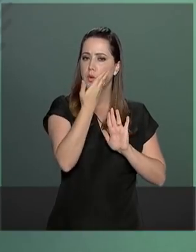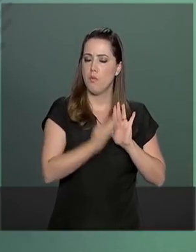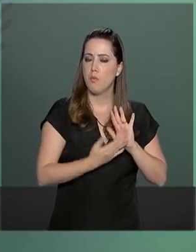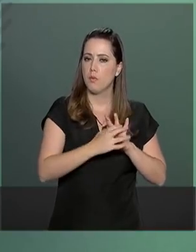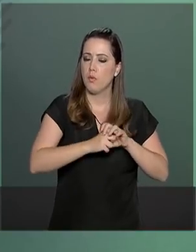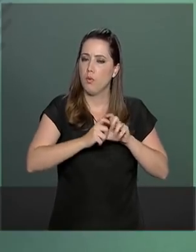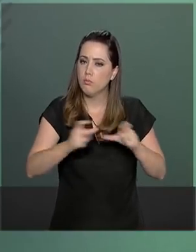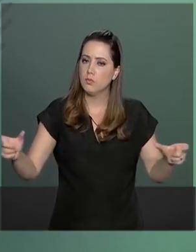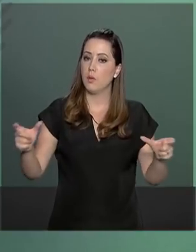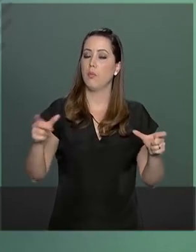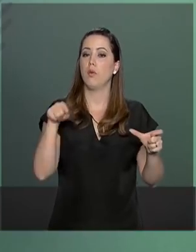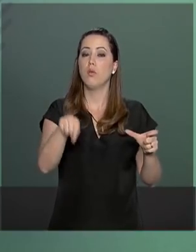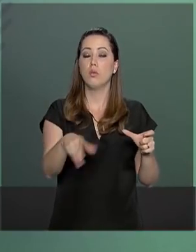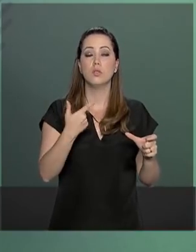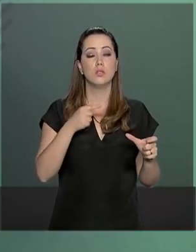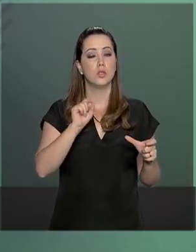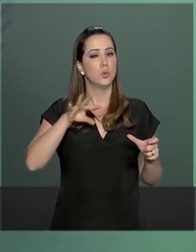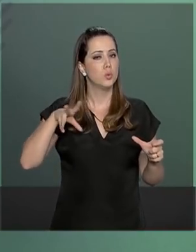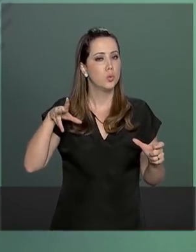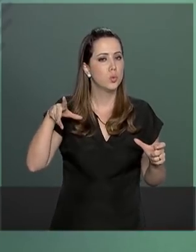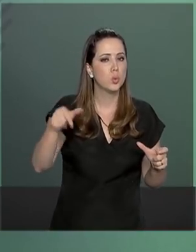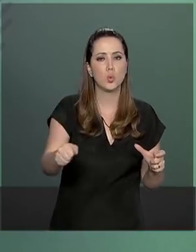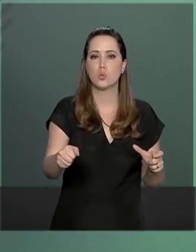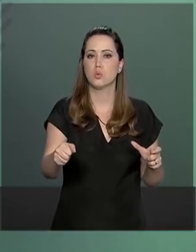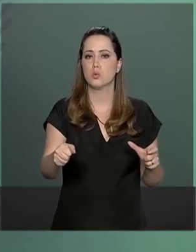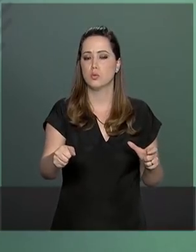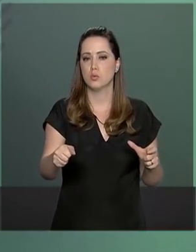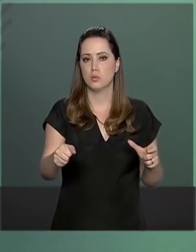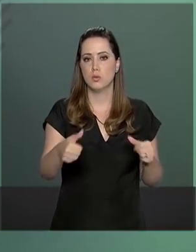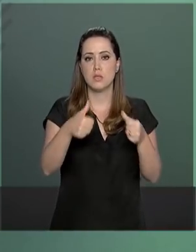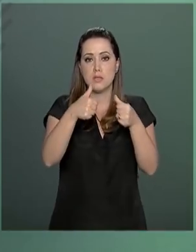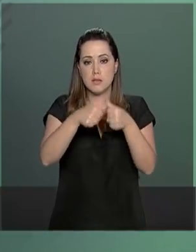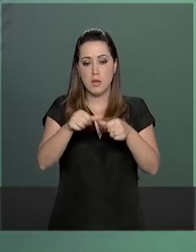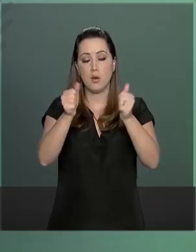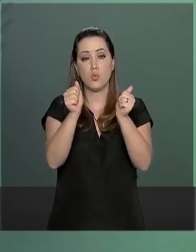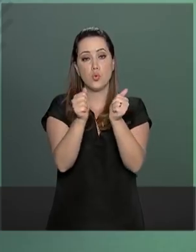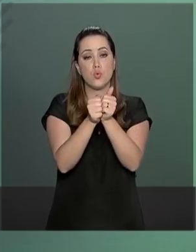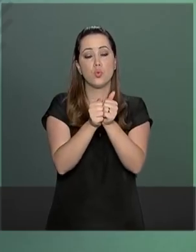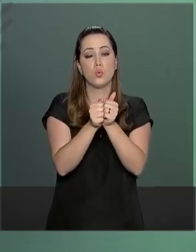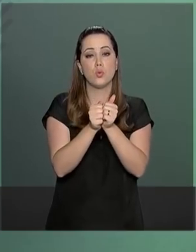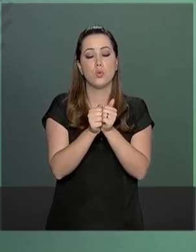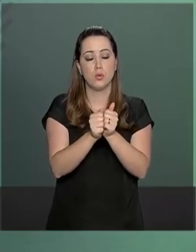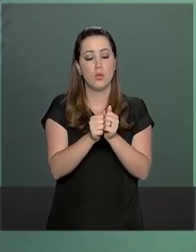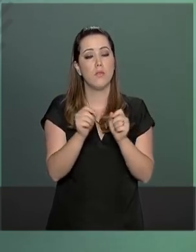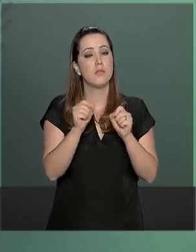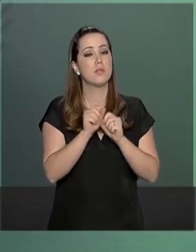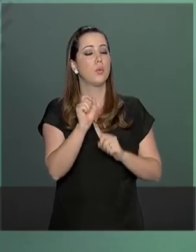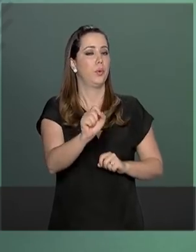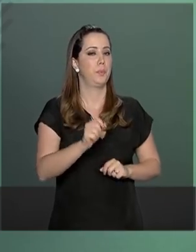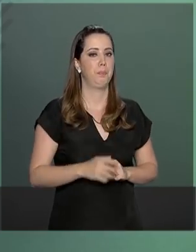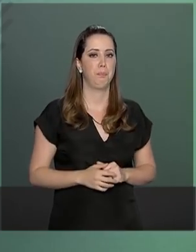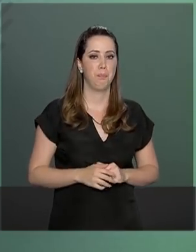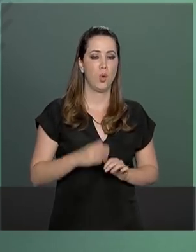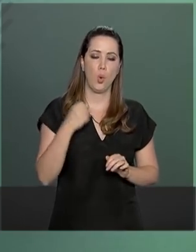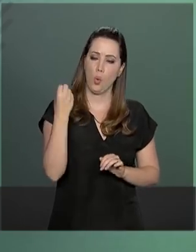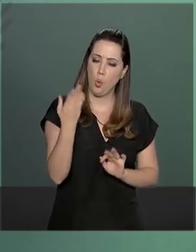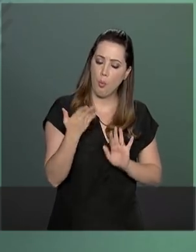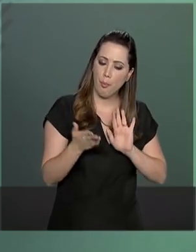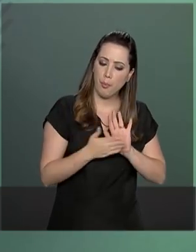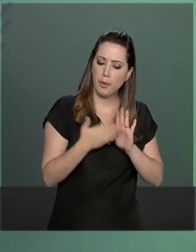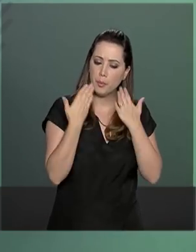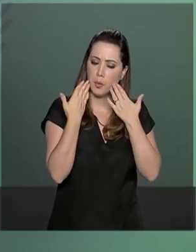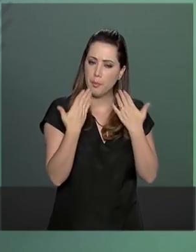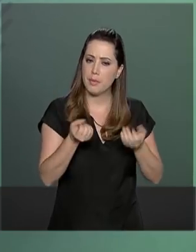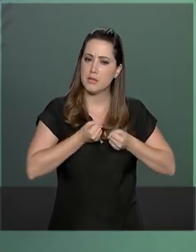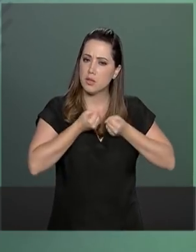amplo onde todos estarão presentes fazendo o proporcionando o